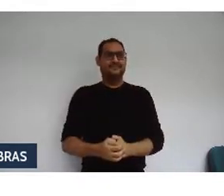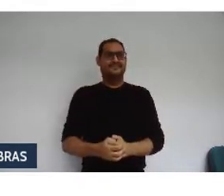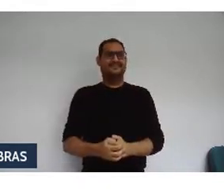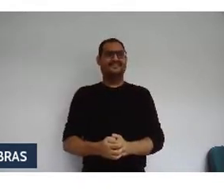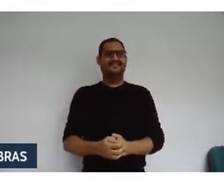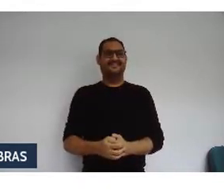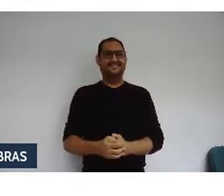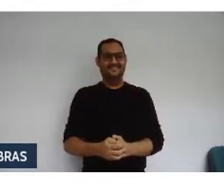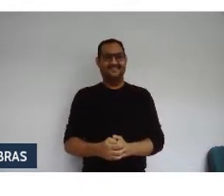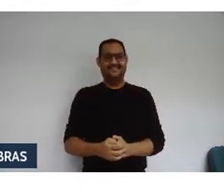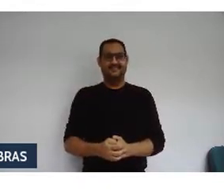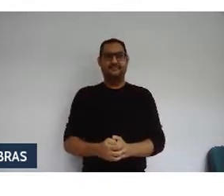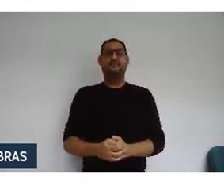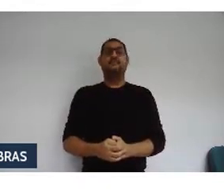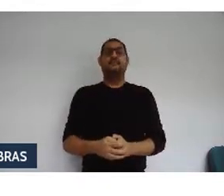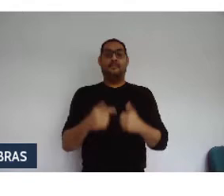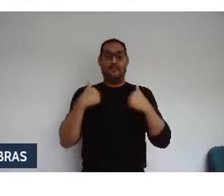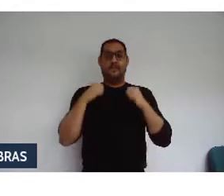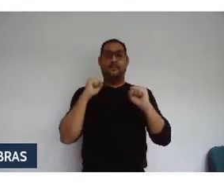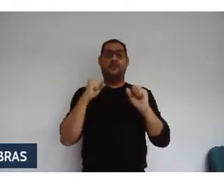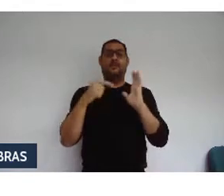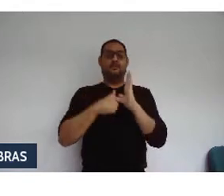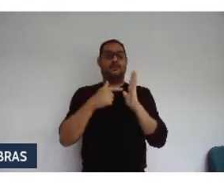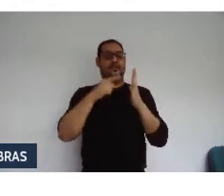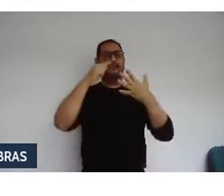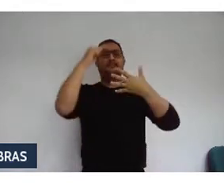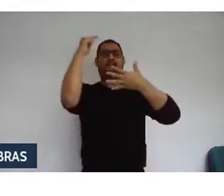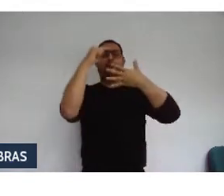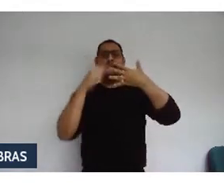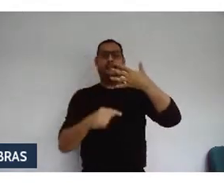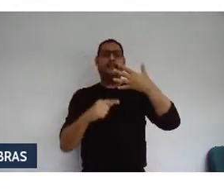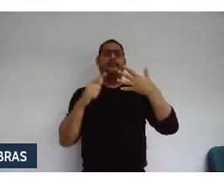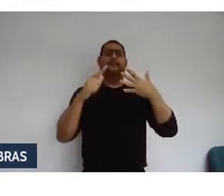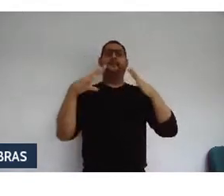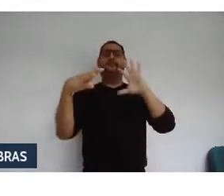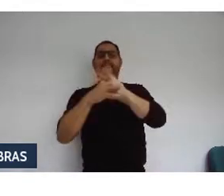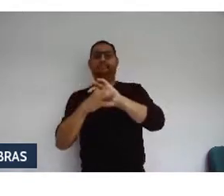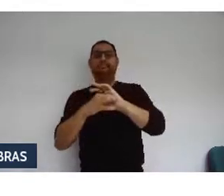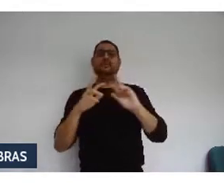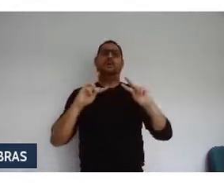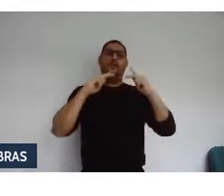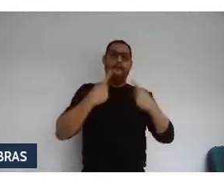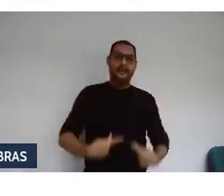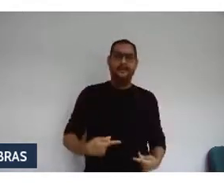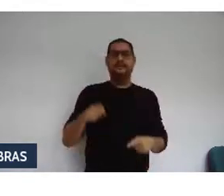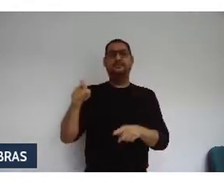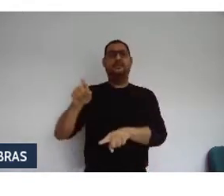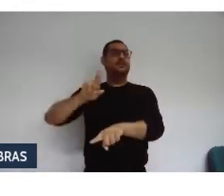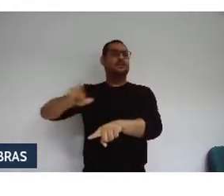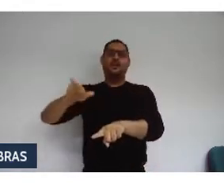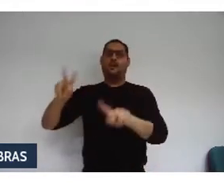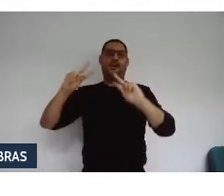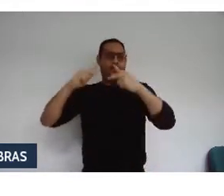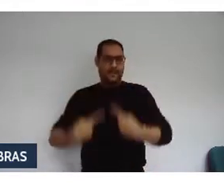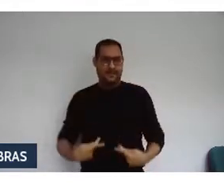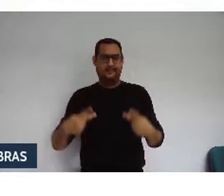eu focalizo os muitos emaranhados entre humanos e não humanos.